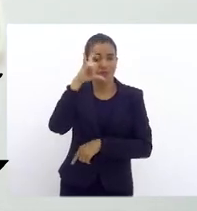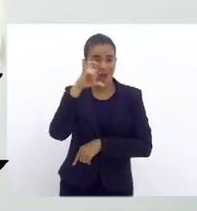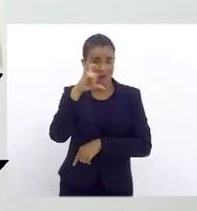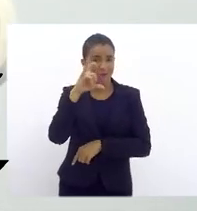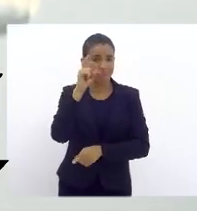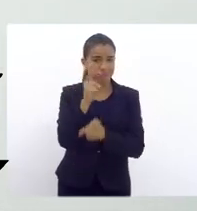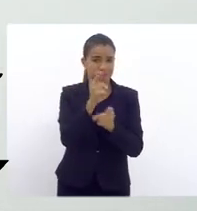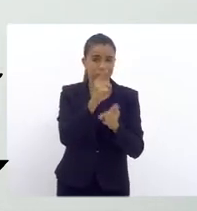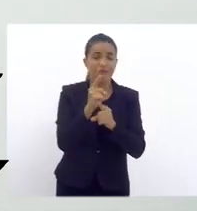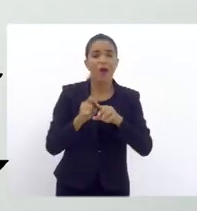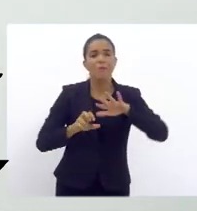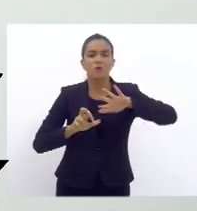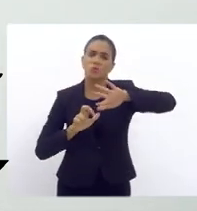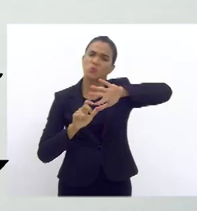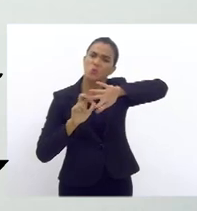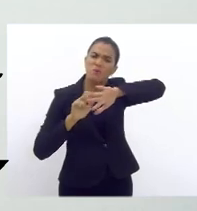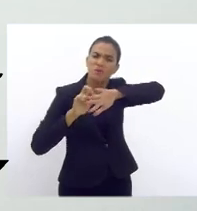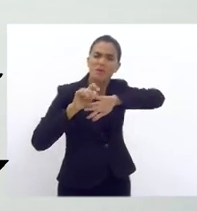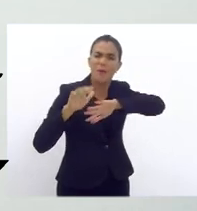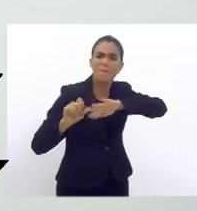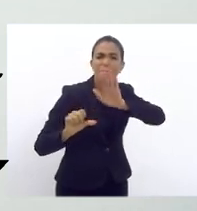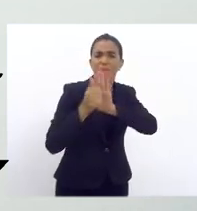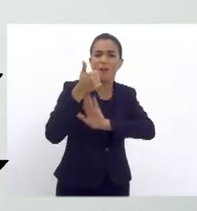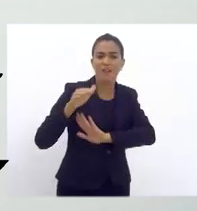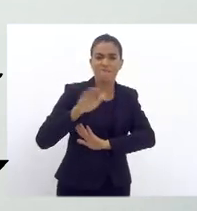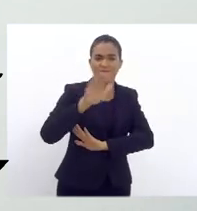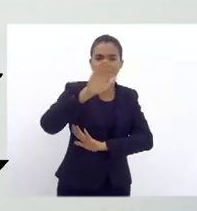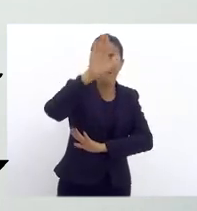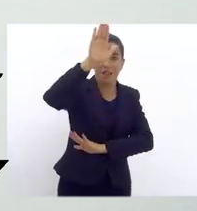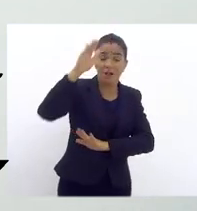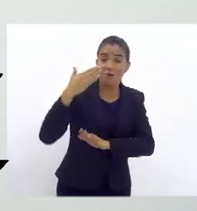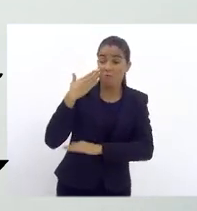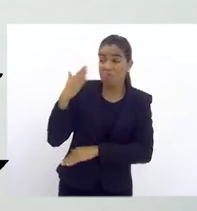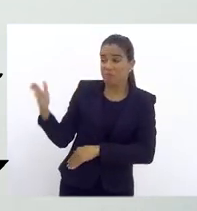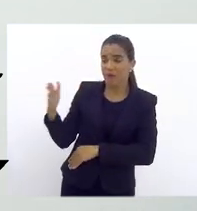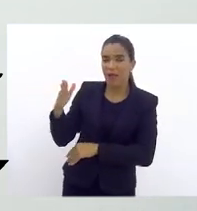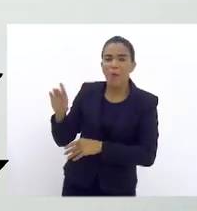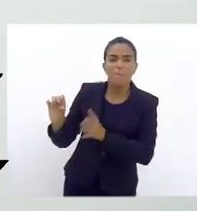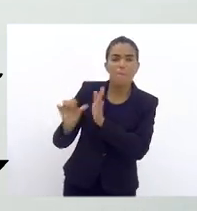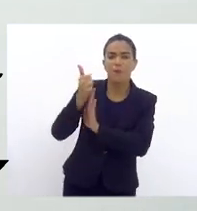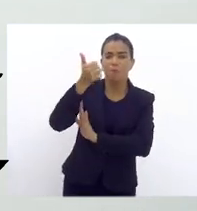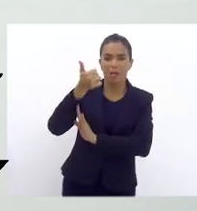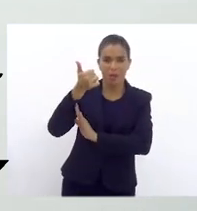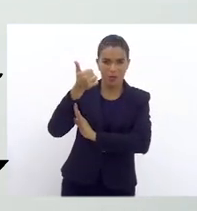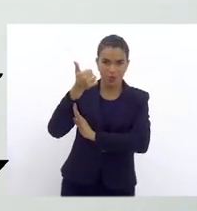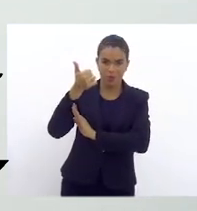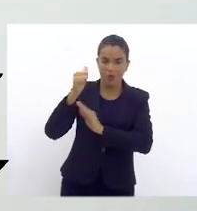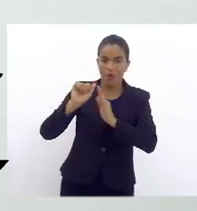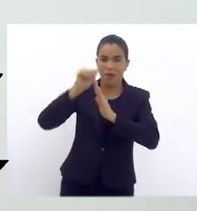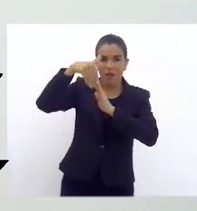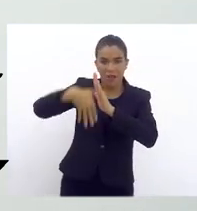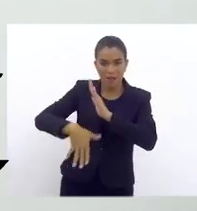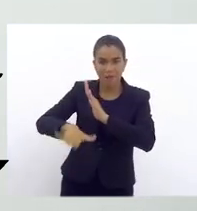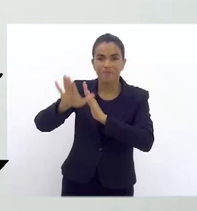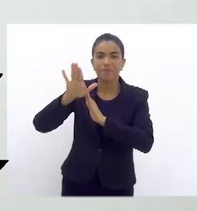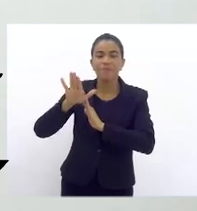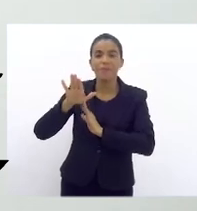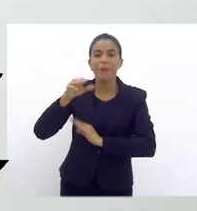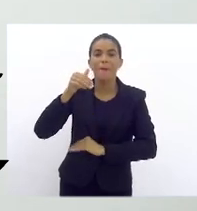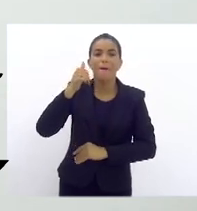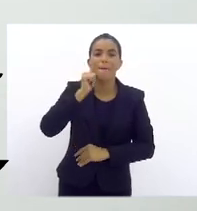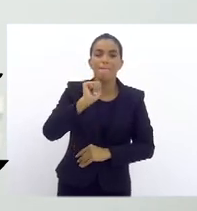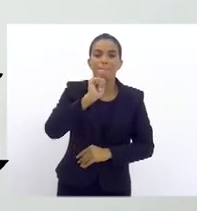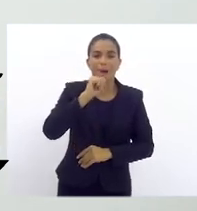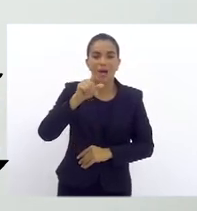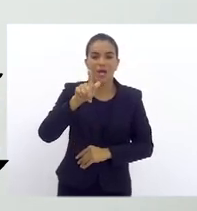de Maio a gente vai subir a primeira favela do Brasil e vão passar de frente o único terreiro de candomblé ativo na pequena África que é o terreiro da mãe Glória